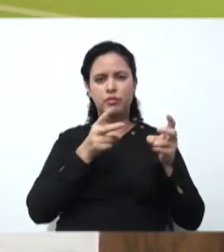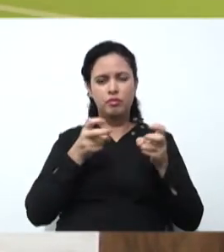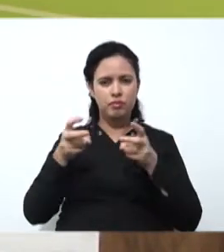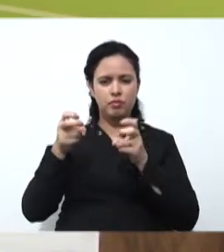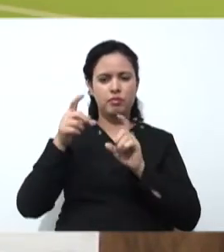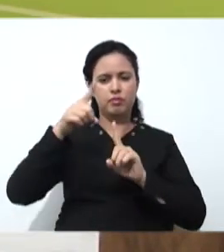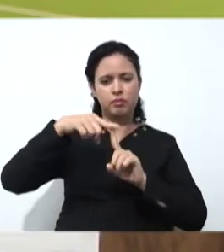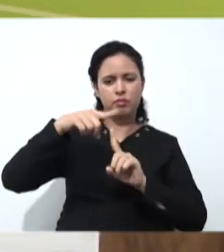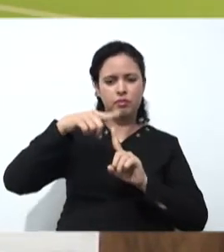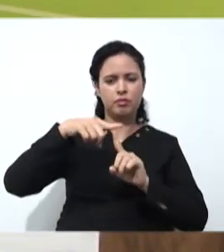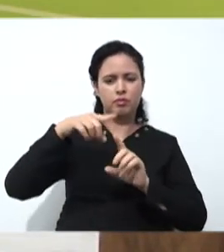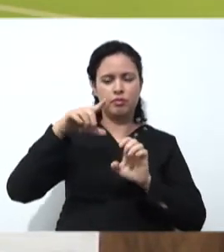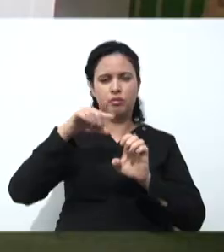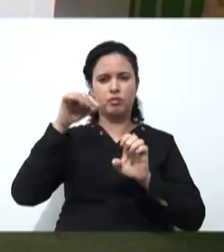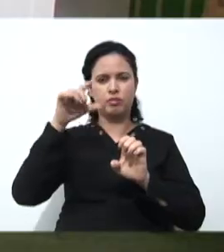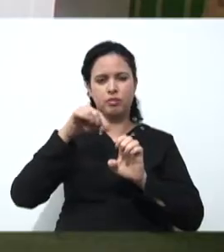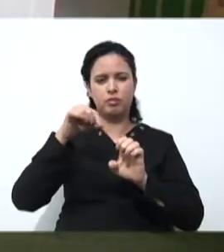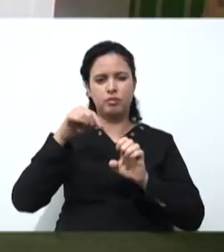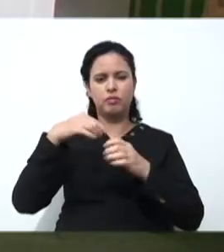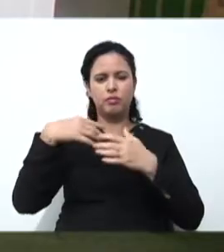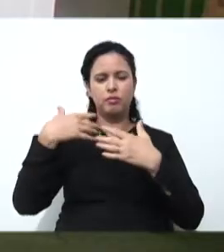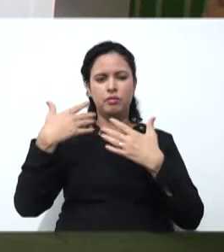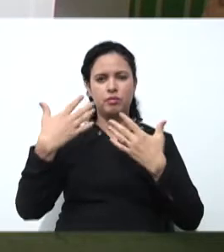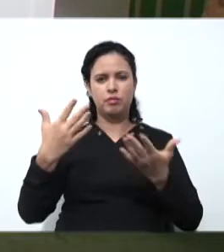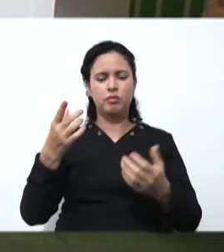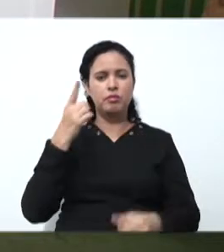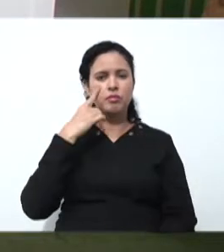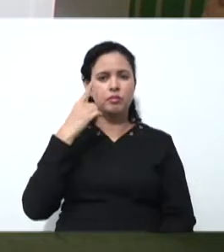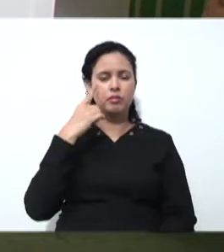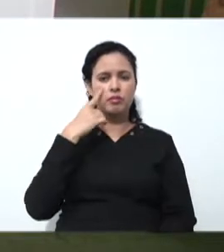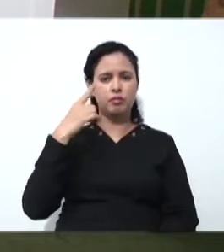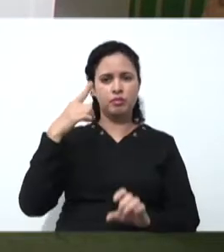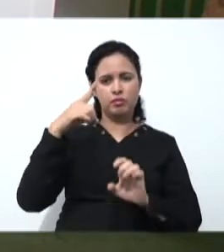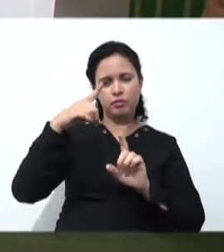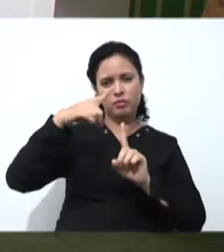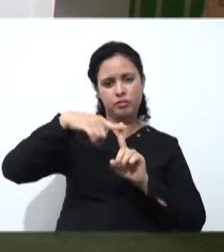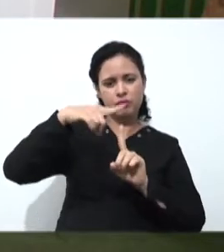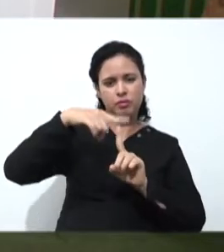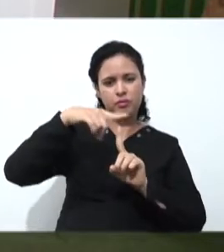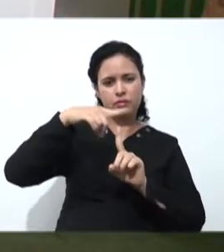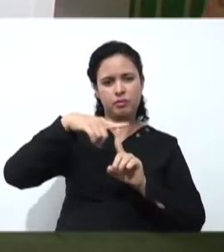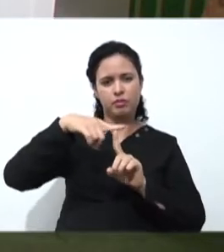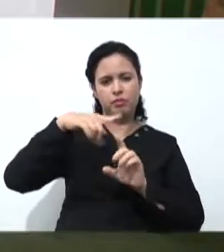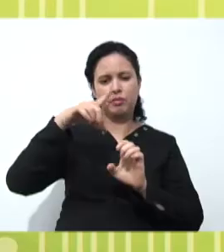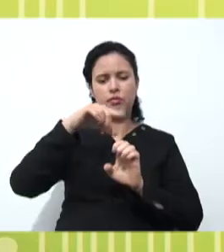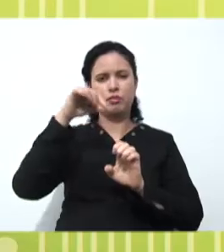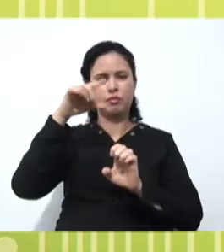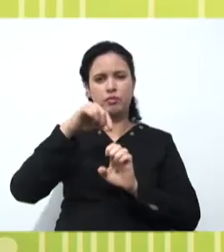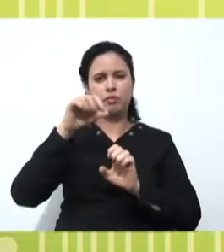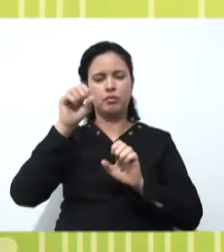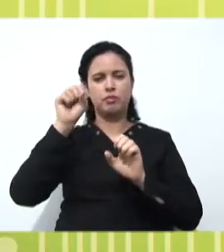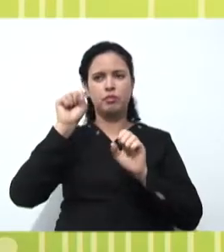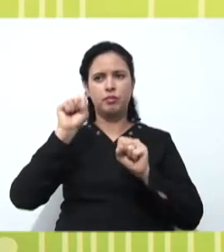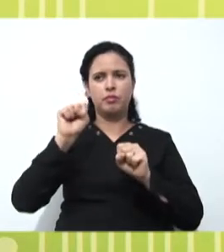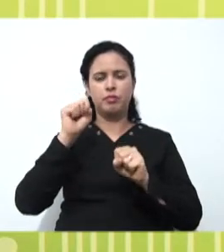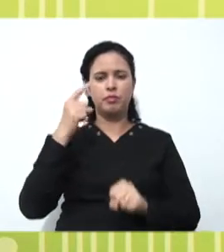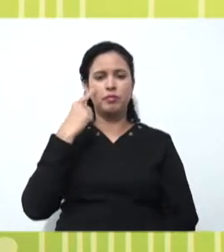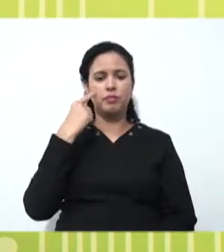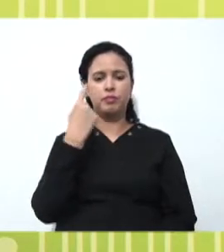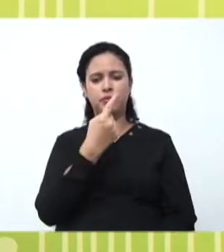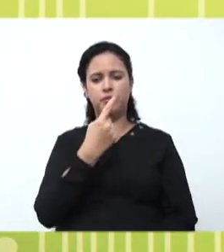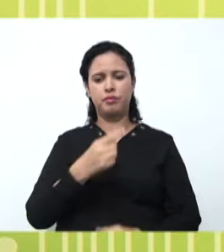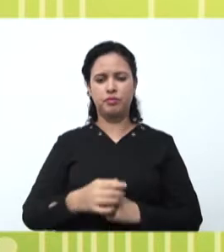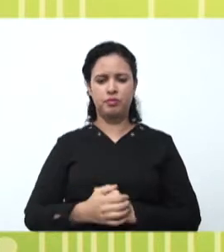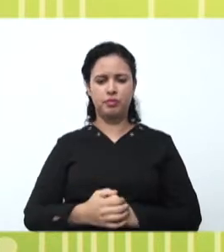de empreendedores, não é? Então, a gente vai fazer isso. Os tipos de empreendedores que o professor está falando, a gente pode ver agora aqui